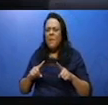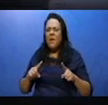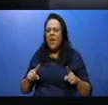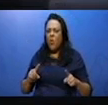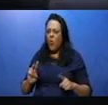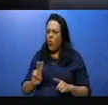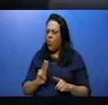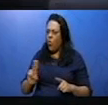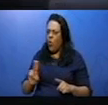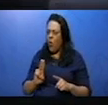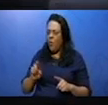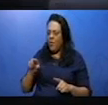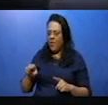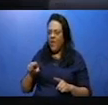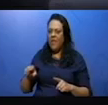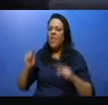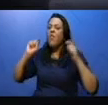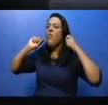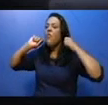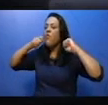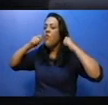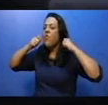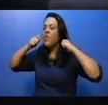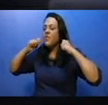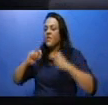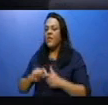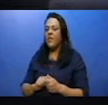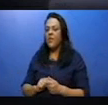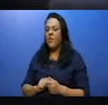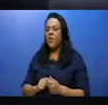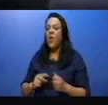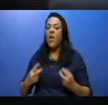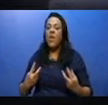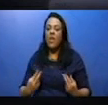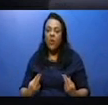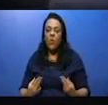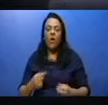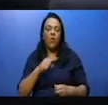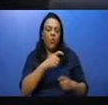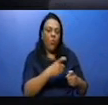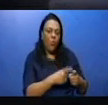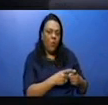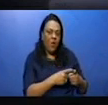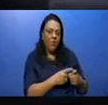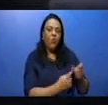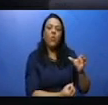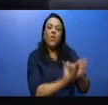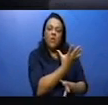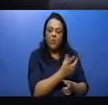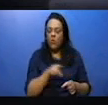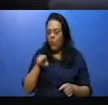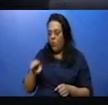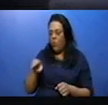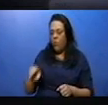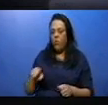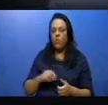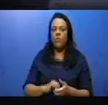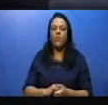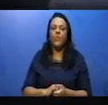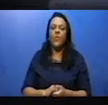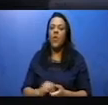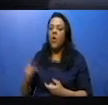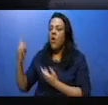que interessante. Uma das primeiras adaptações de Frankenstein para o cinema, aquela imagem, olha a imagem de